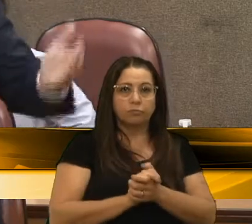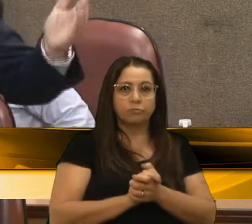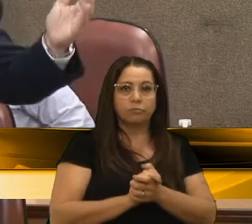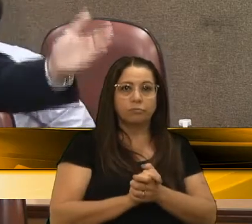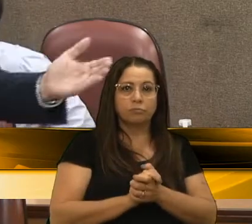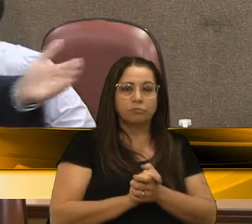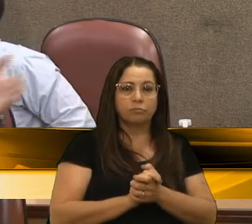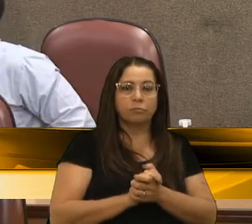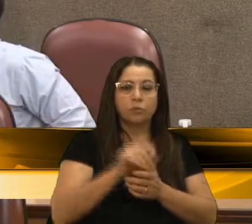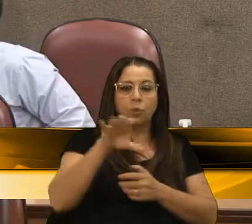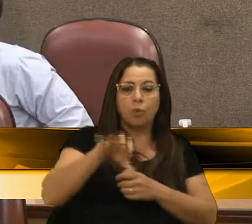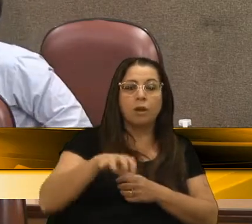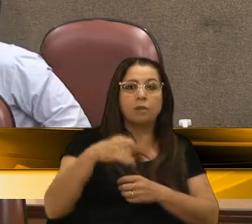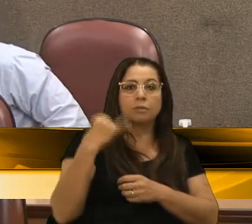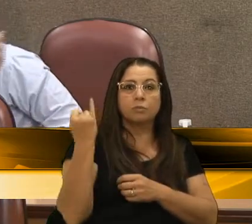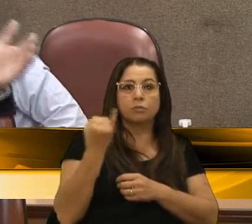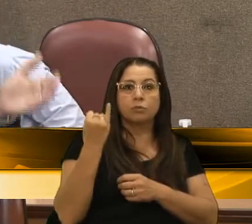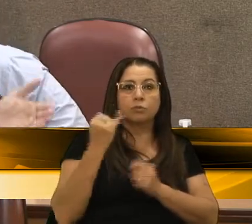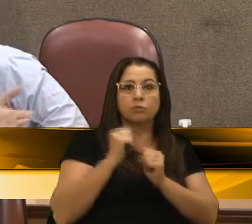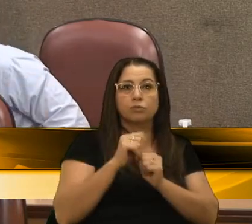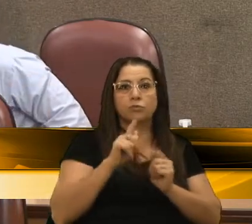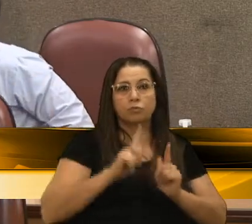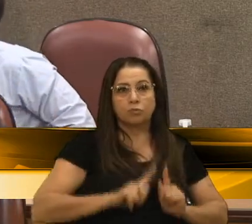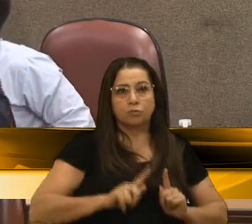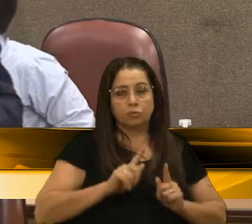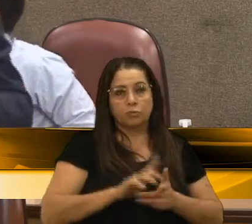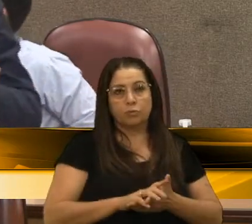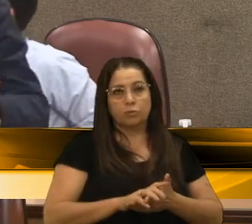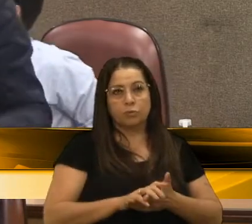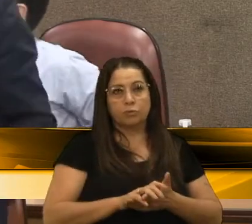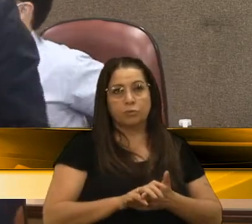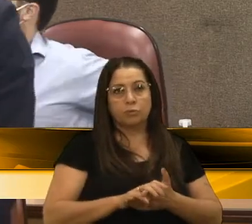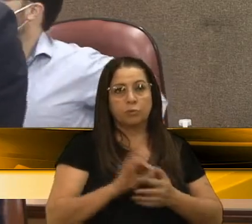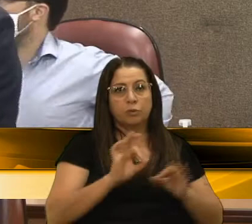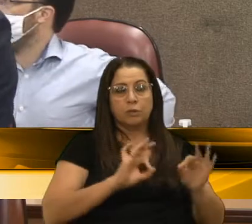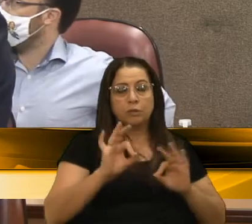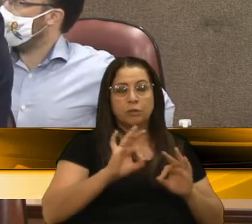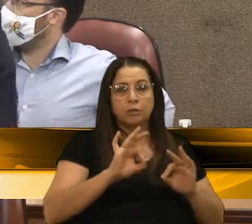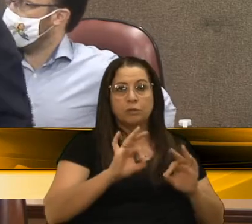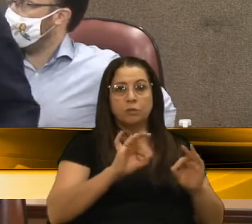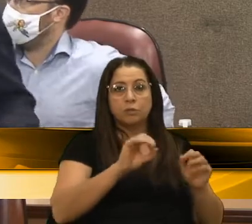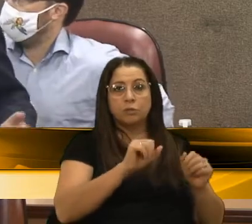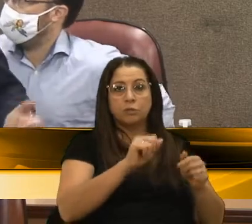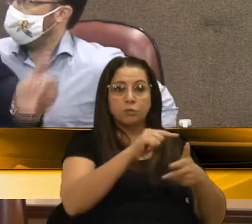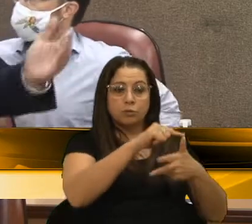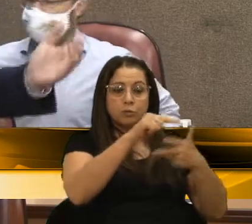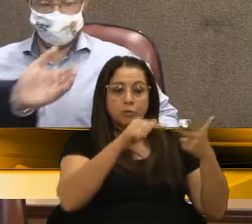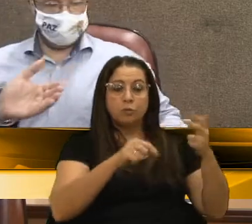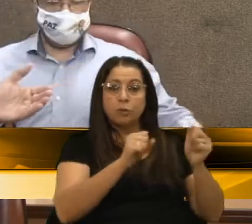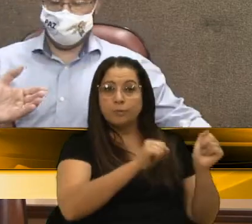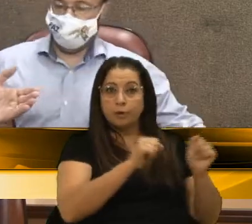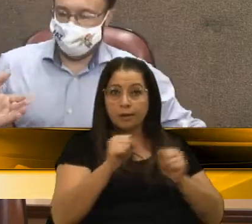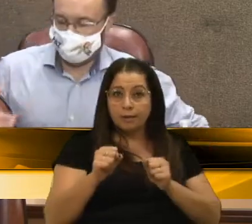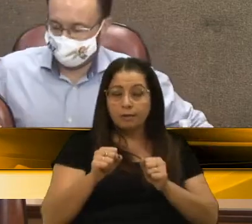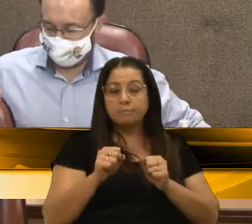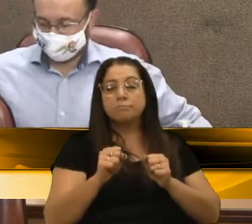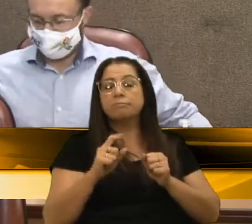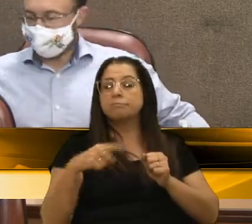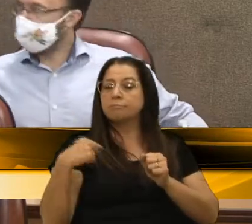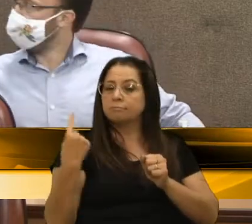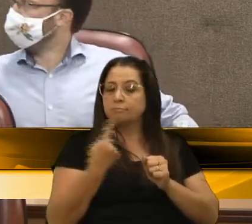postos importantes junto à gestão, no comando de poderes, todos nós sabemos